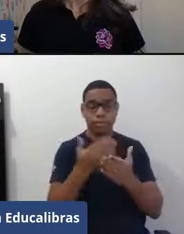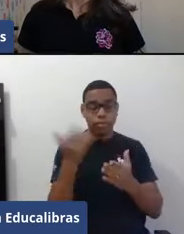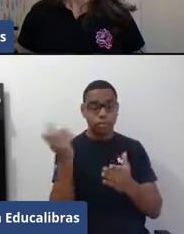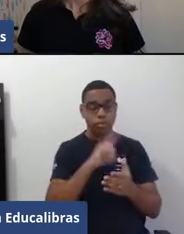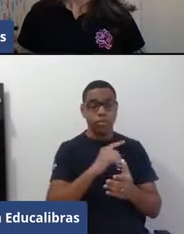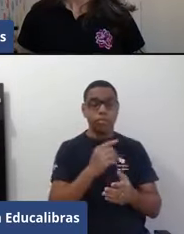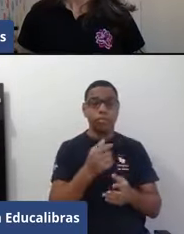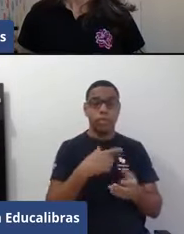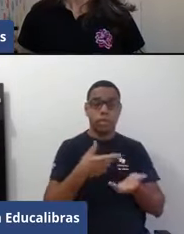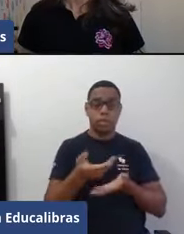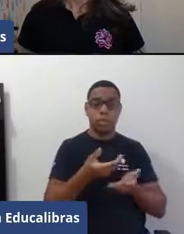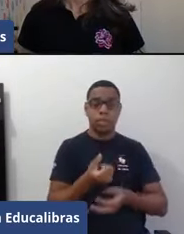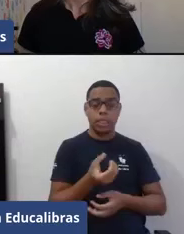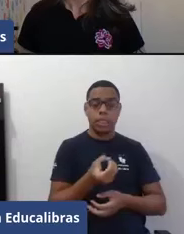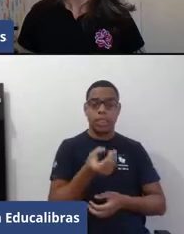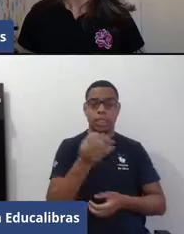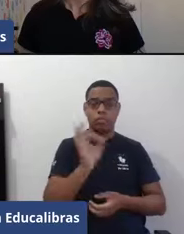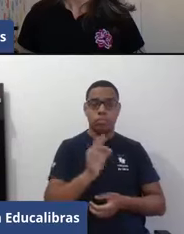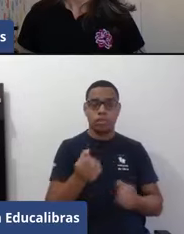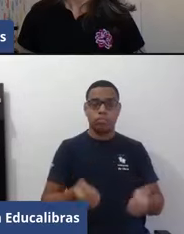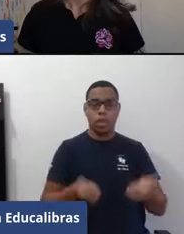o relacionamento e o comportamento.